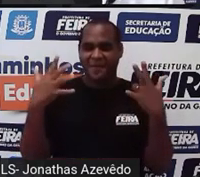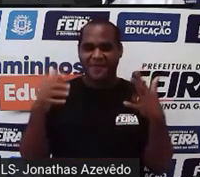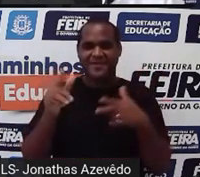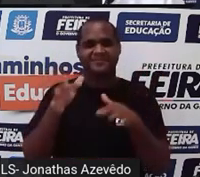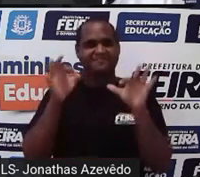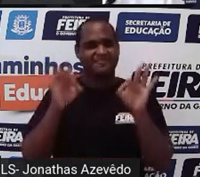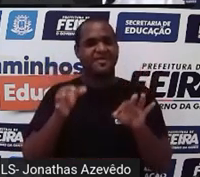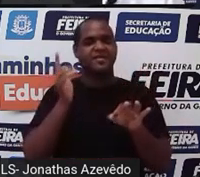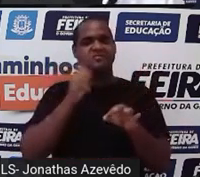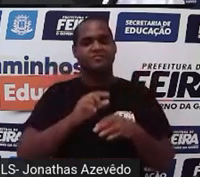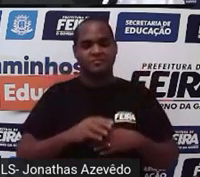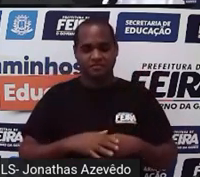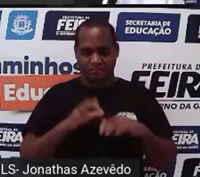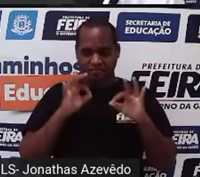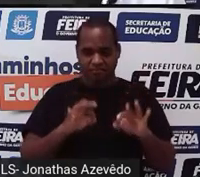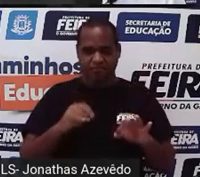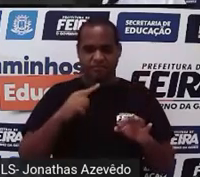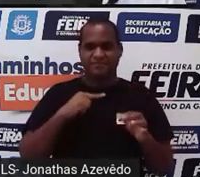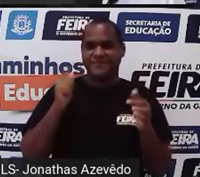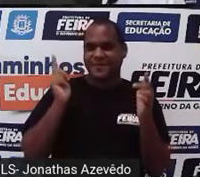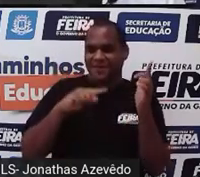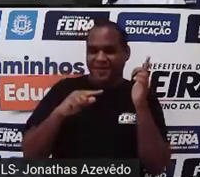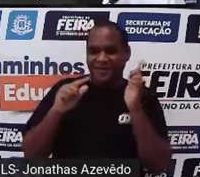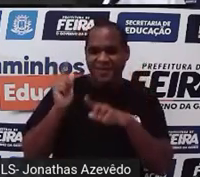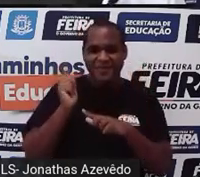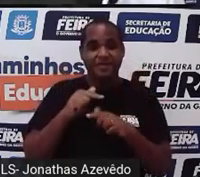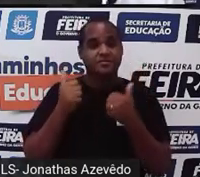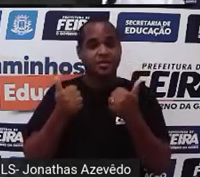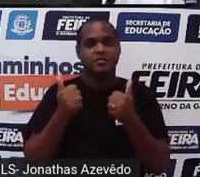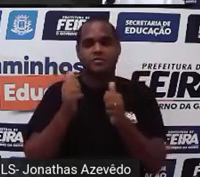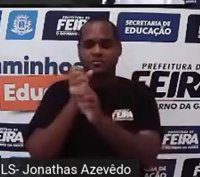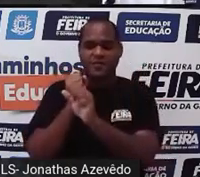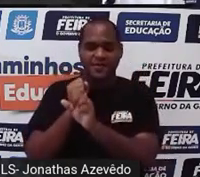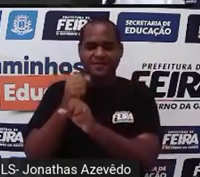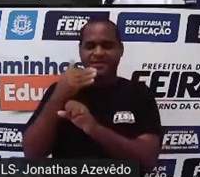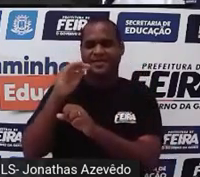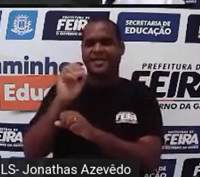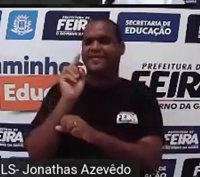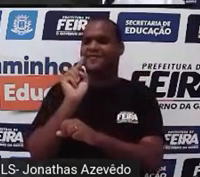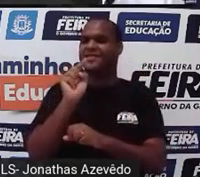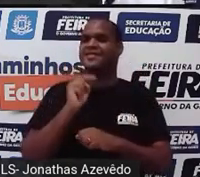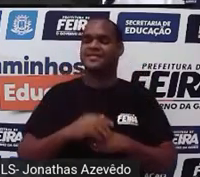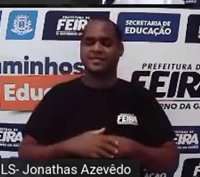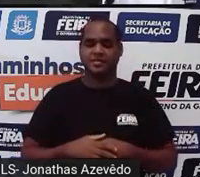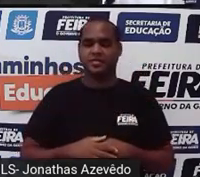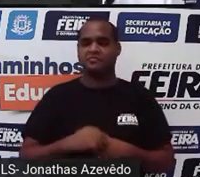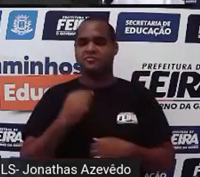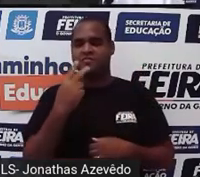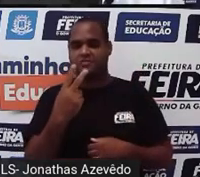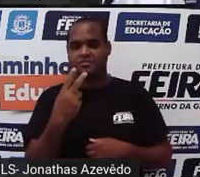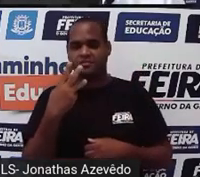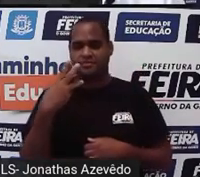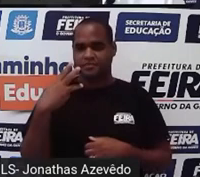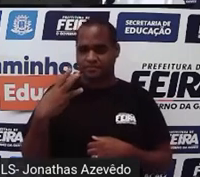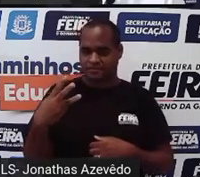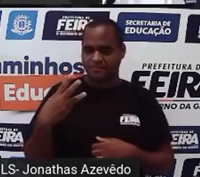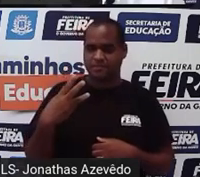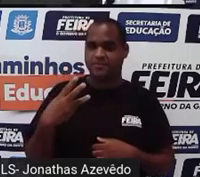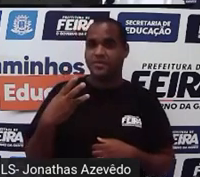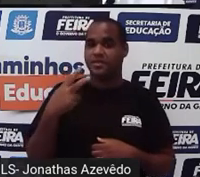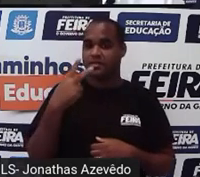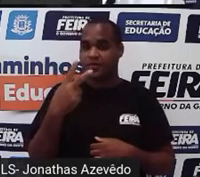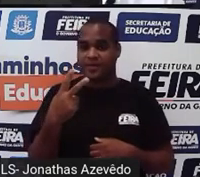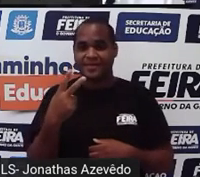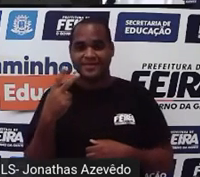que acertou e eu tenho certeza que você acertou sim por isso nota 10 para você é dois três é